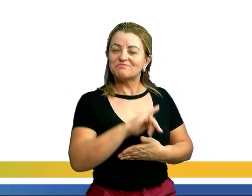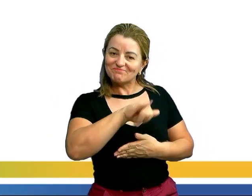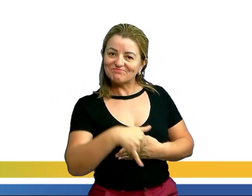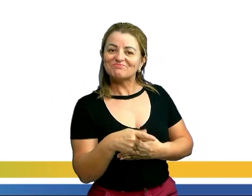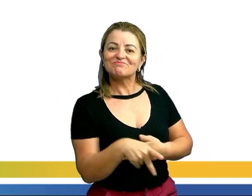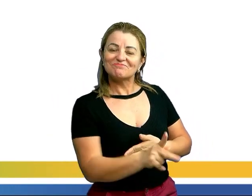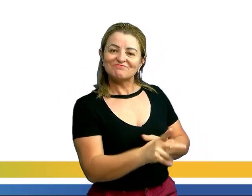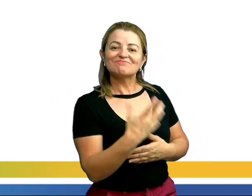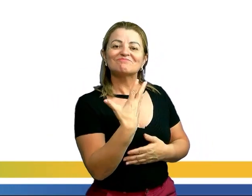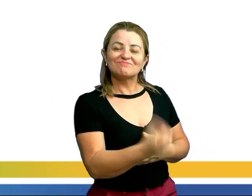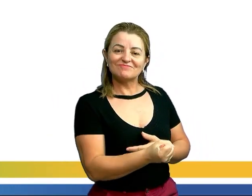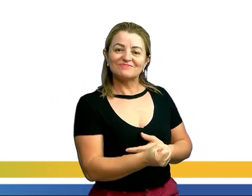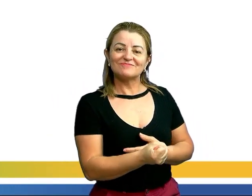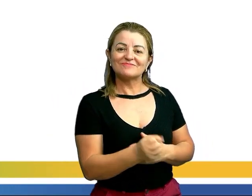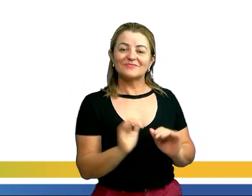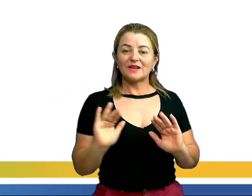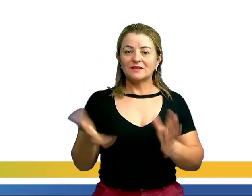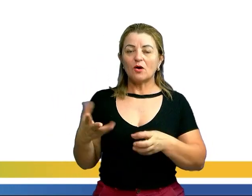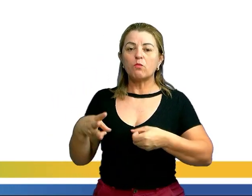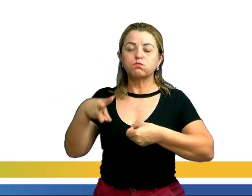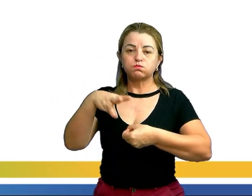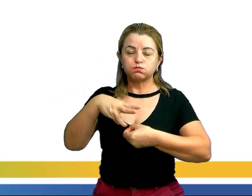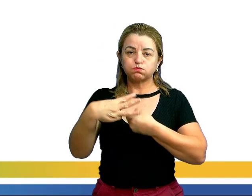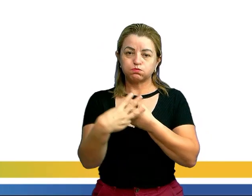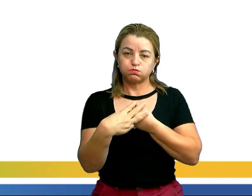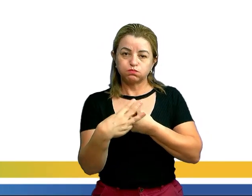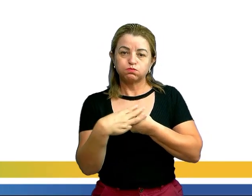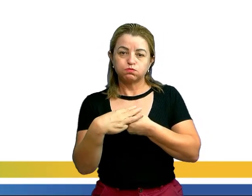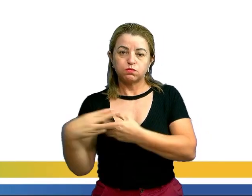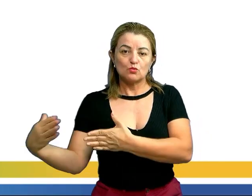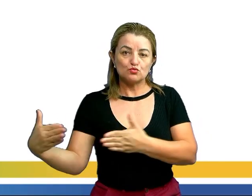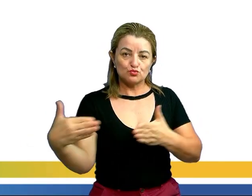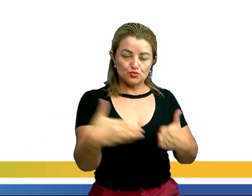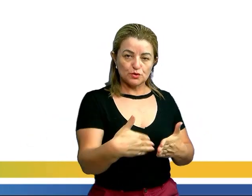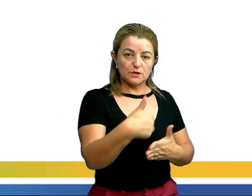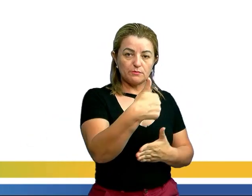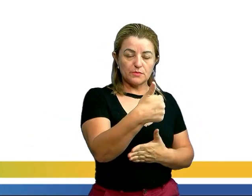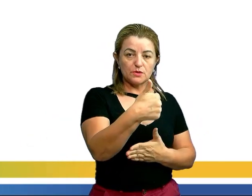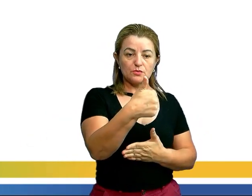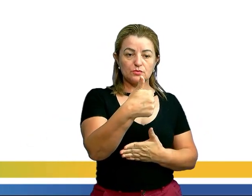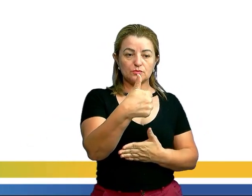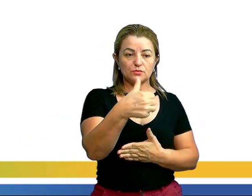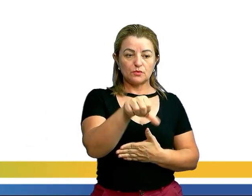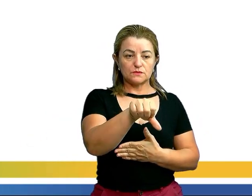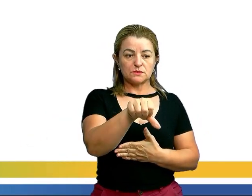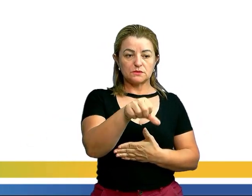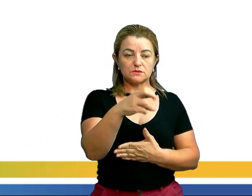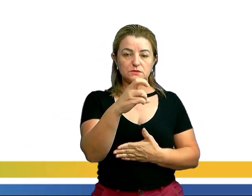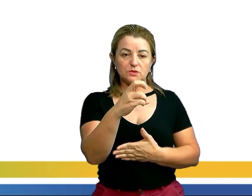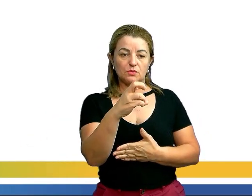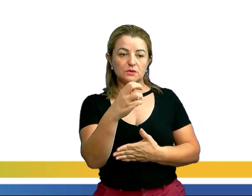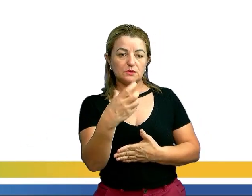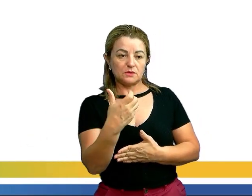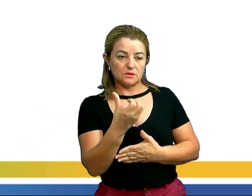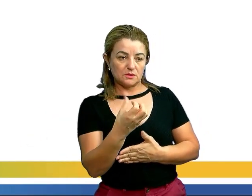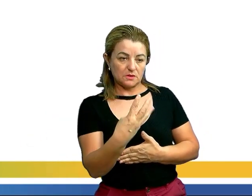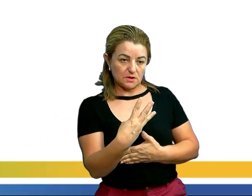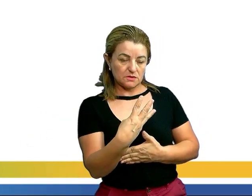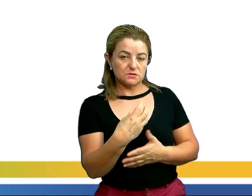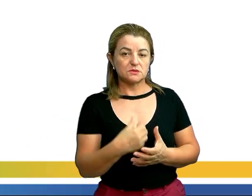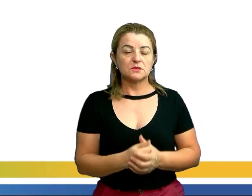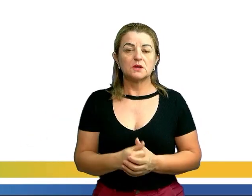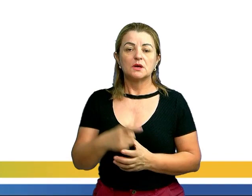aí a Volkswagen chega no Brasil em 1953 e aí ela cria aqui, né, ela monta aqui, instala